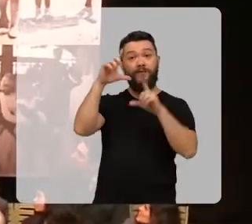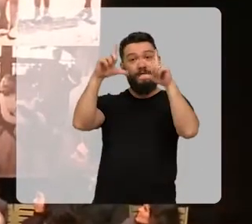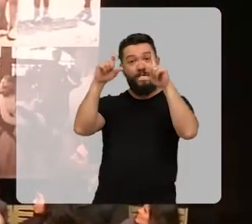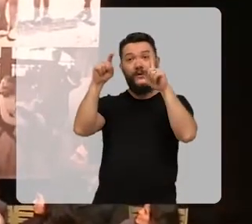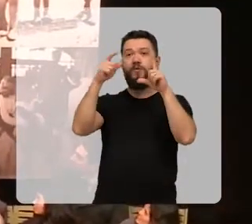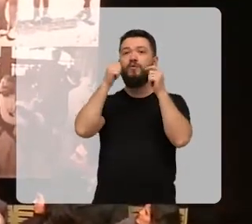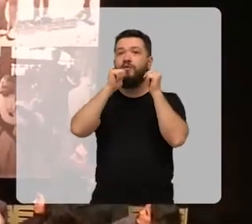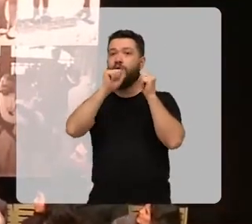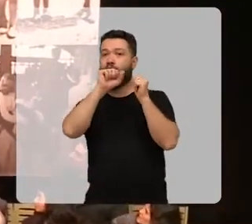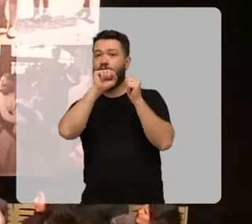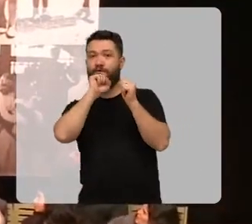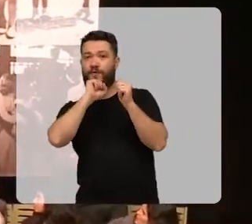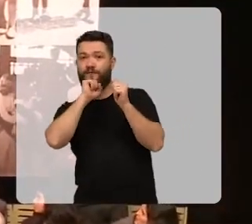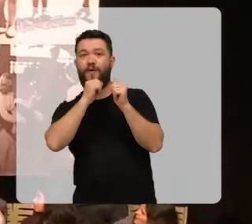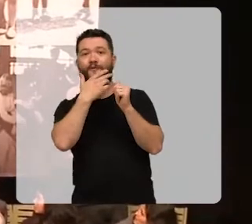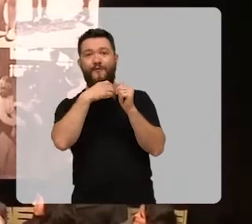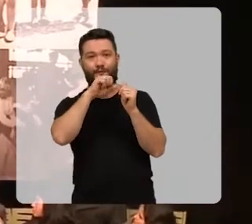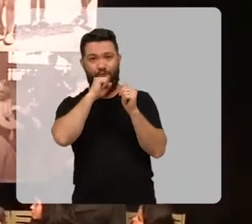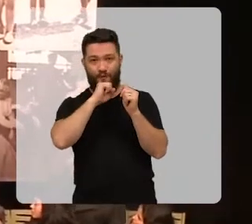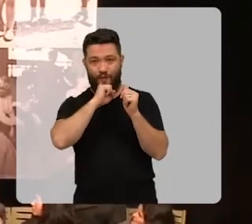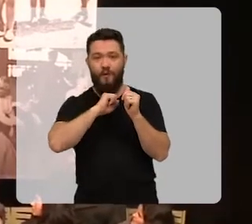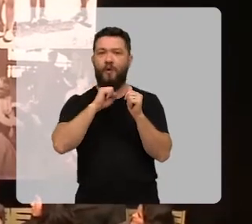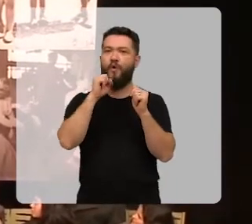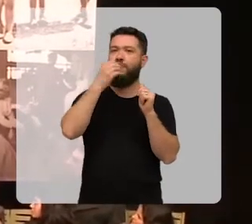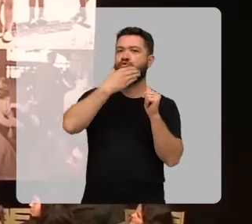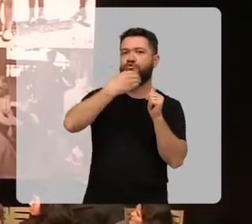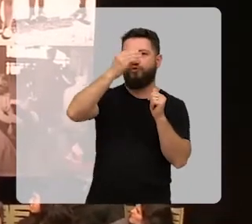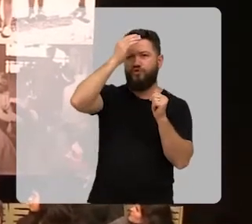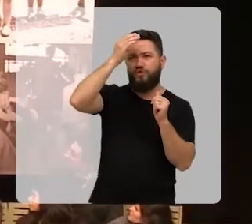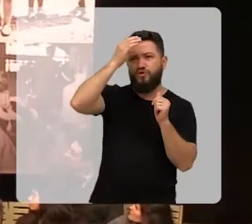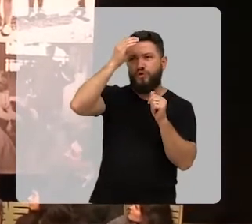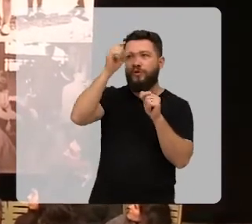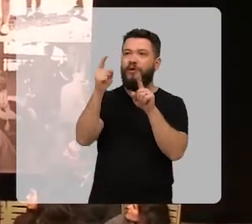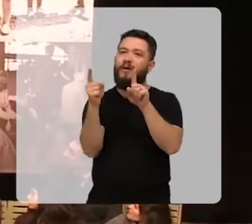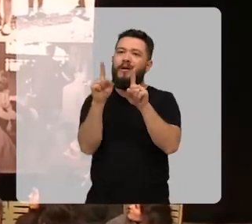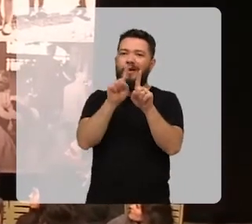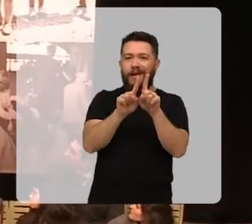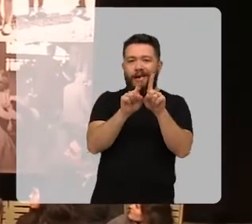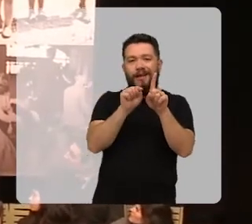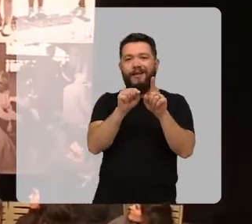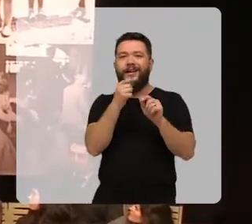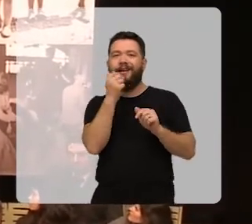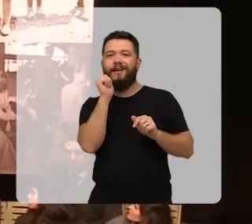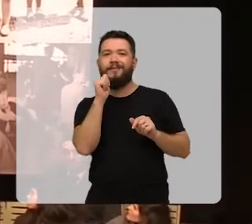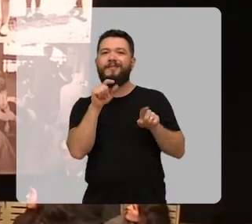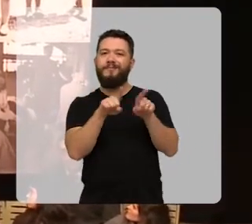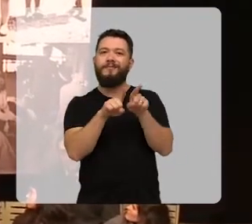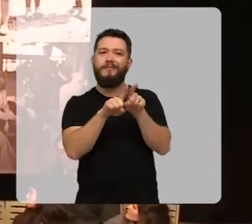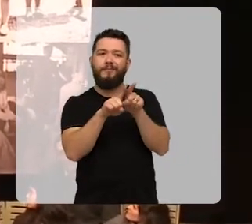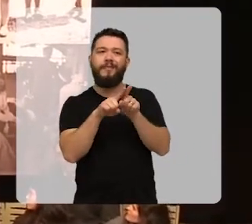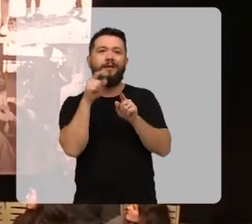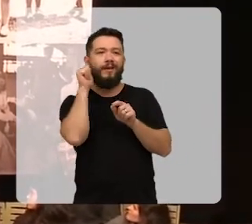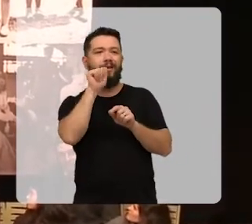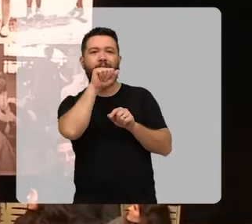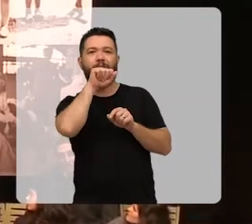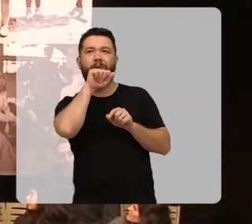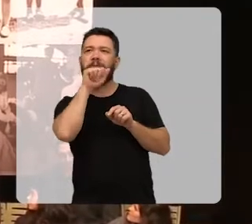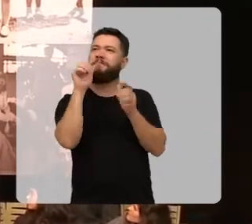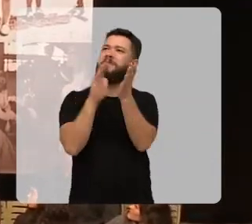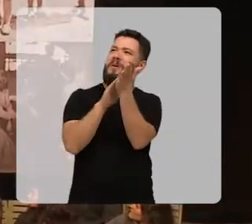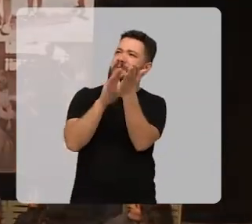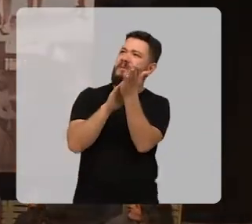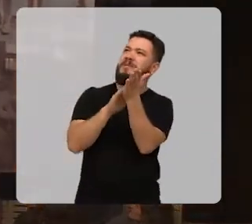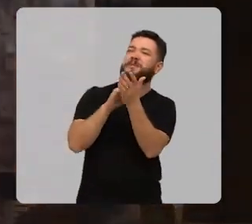avó do que seria meu tio e a Nanete que está naquele cantinho lá em cima achei super legal super legal parabéns